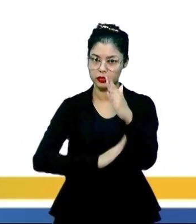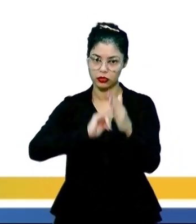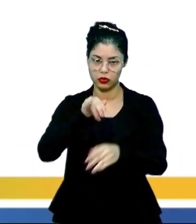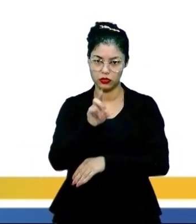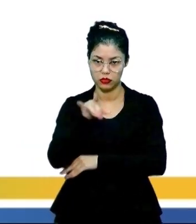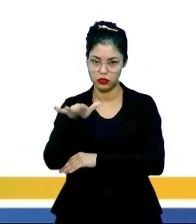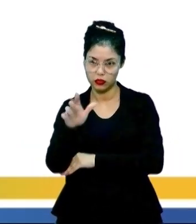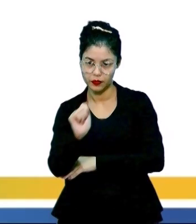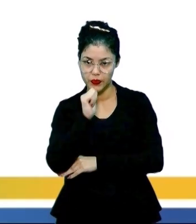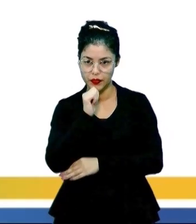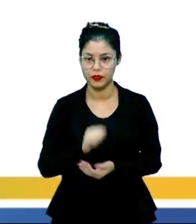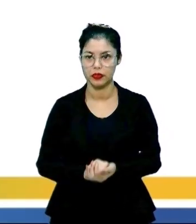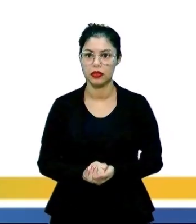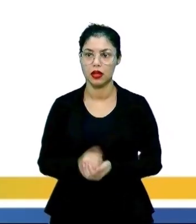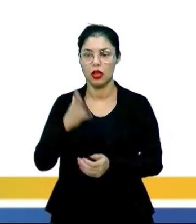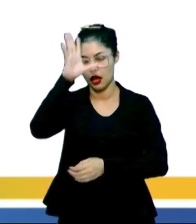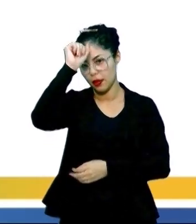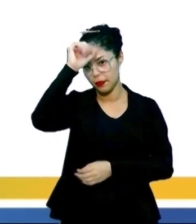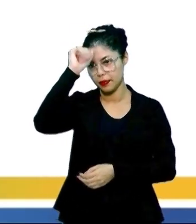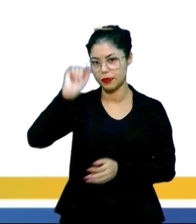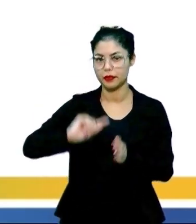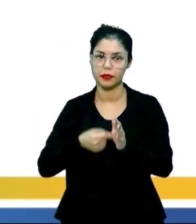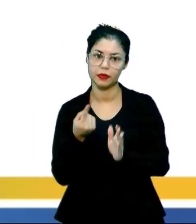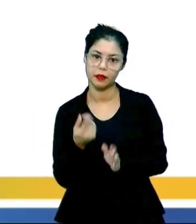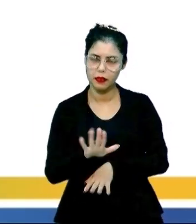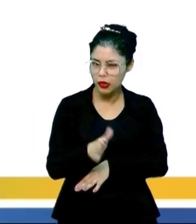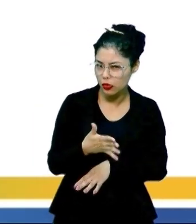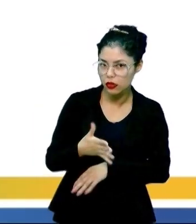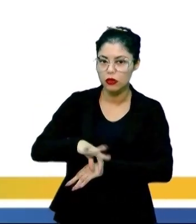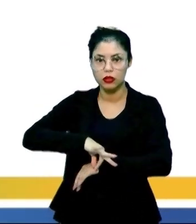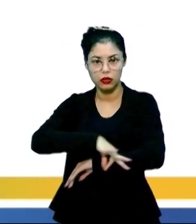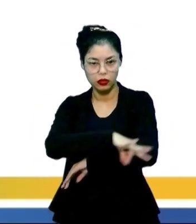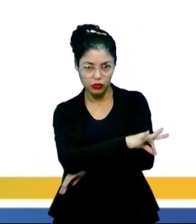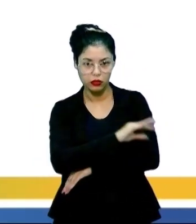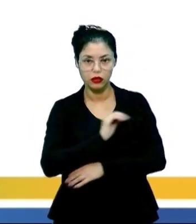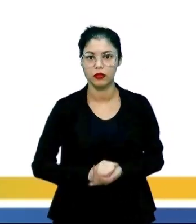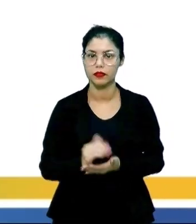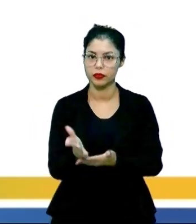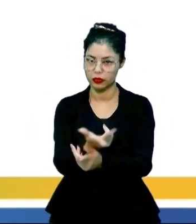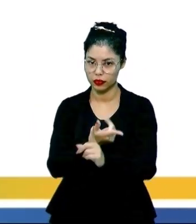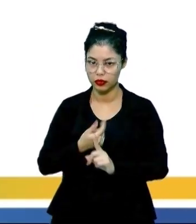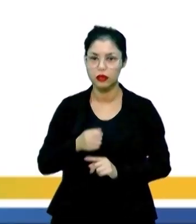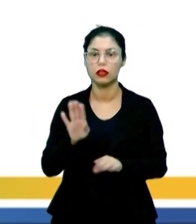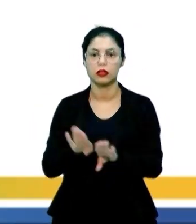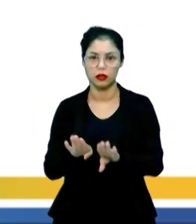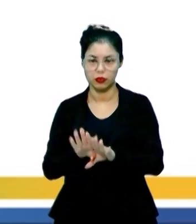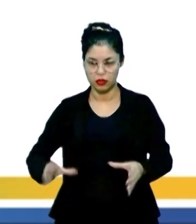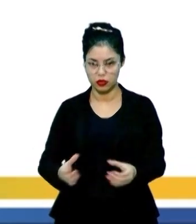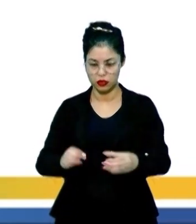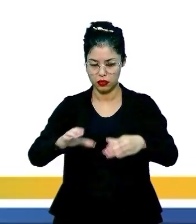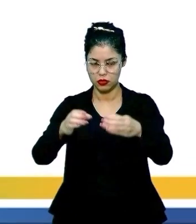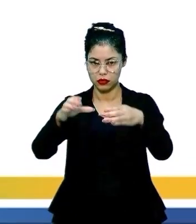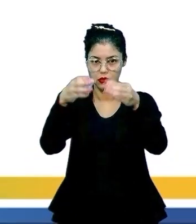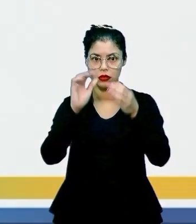com o pintor João Gomes Batista que Aleijadinho aprende as primeiras noções de arquitetura, desenho e